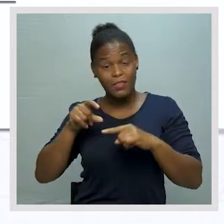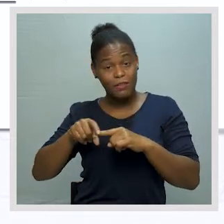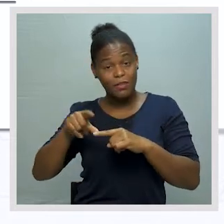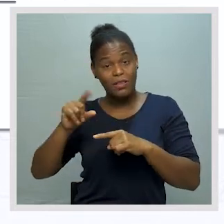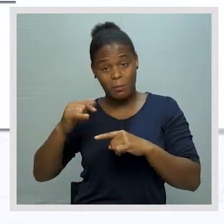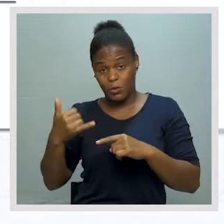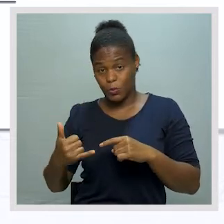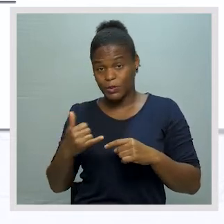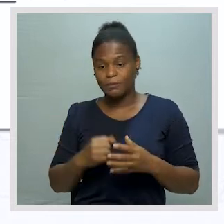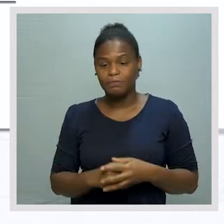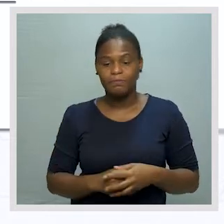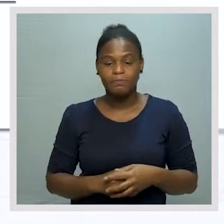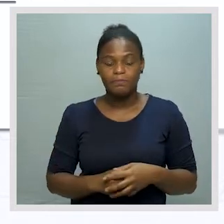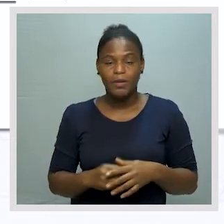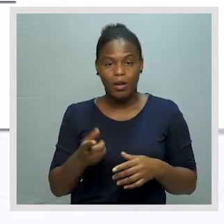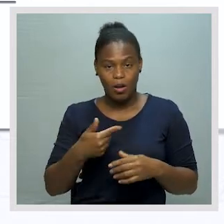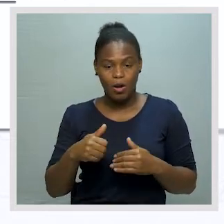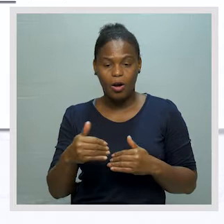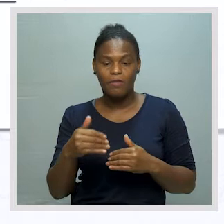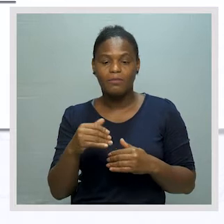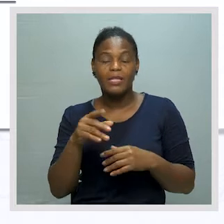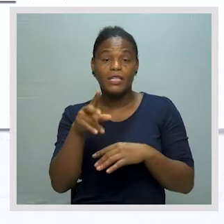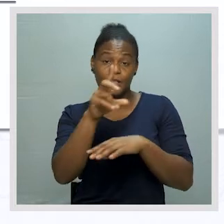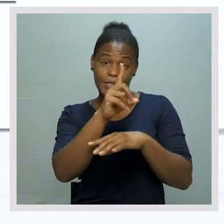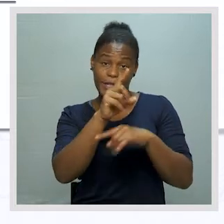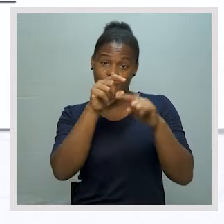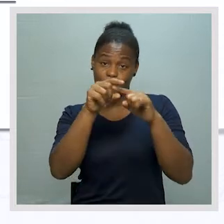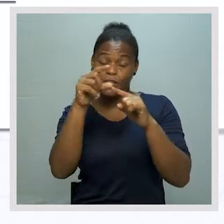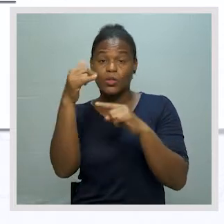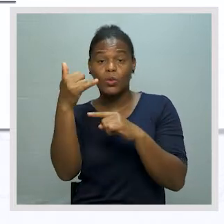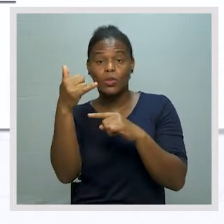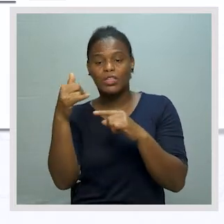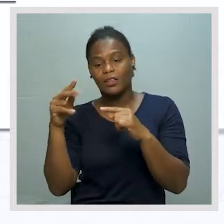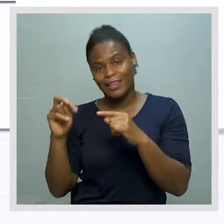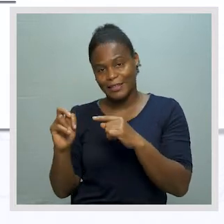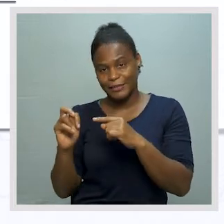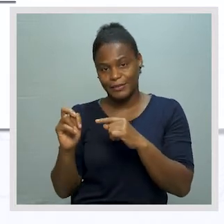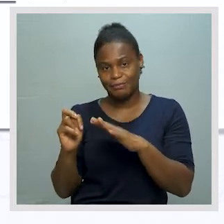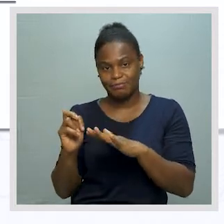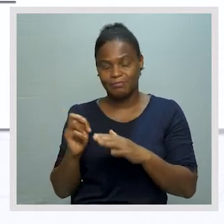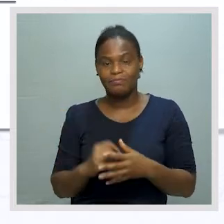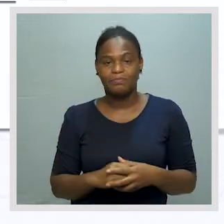por 2. Neste caso, 6 a dividir por 2 igual a 3.